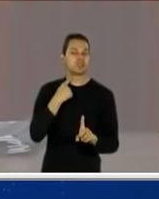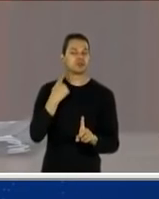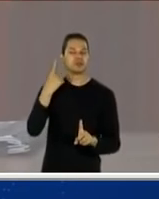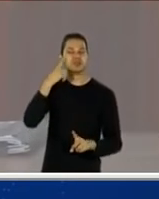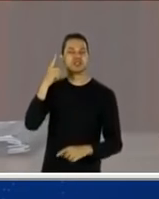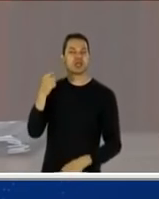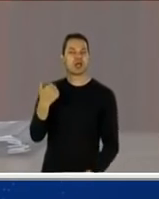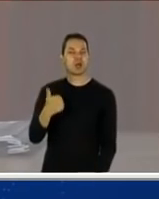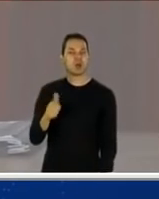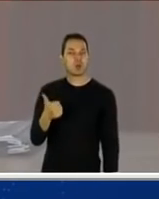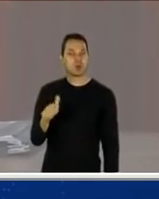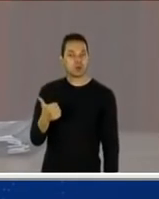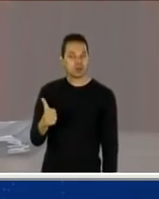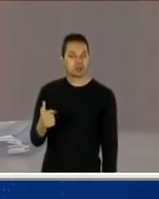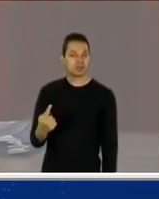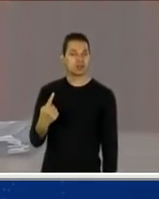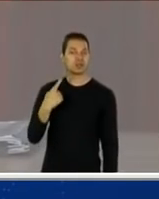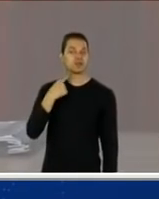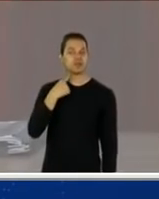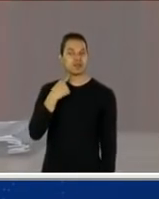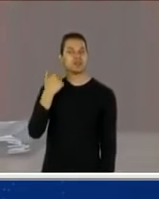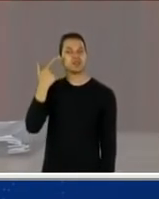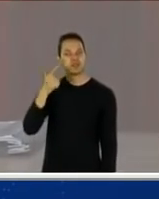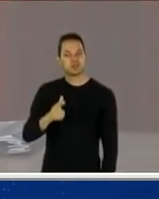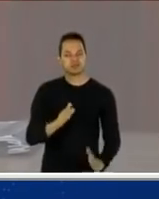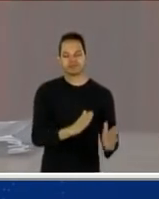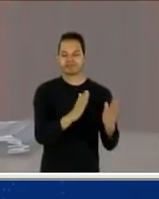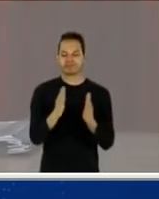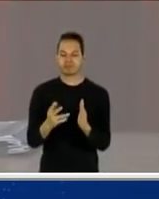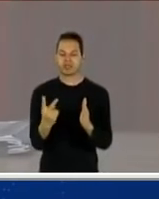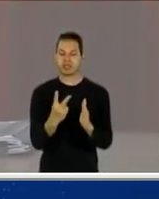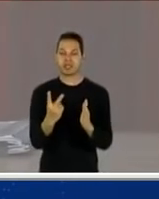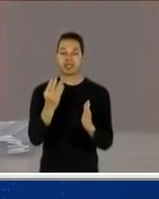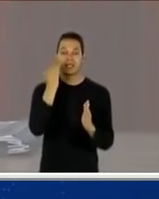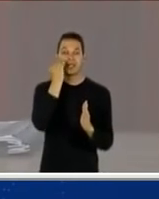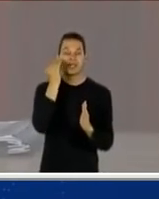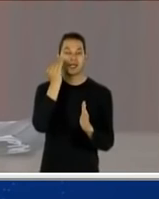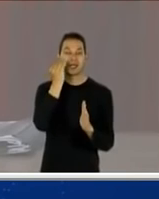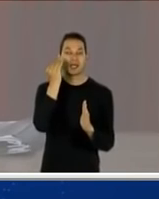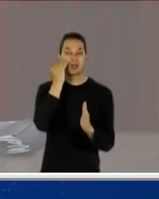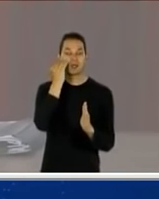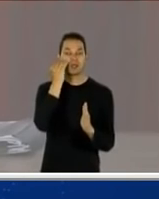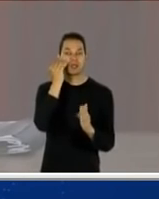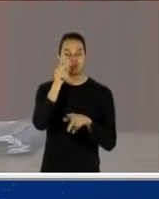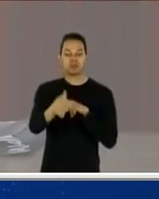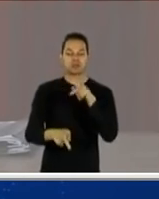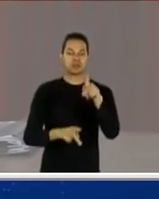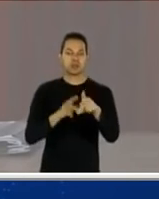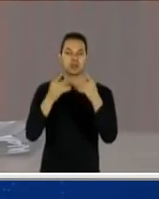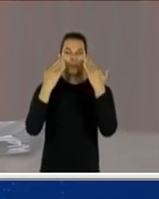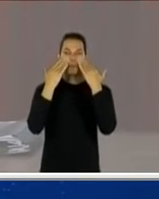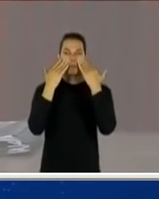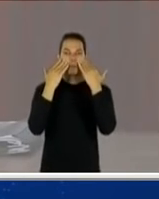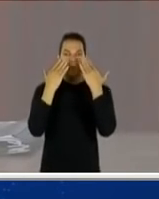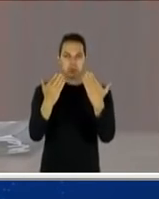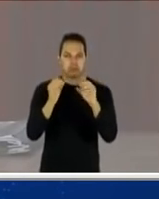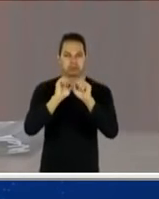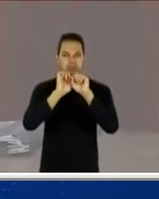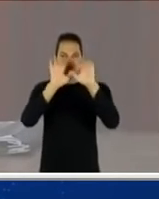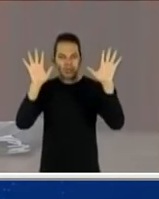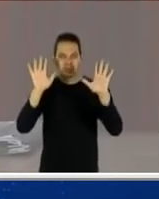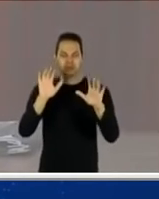âmbito dessa comissão ao Tribunal Superior Eleitoral alguma falha até aí acho que não